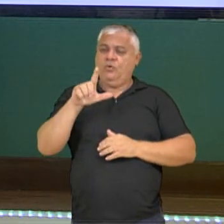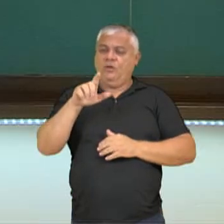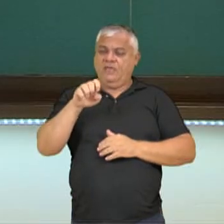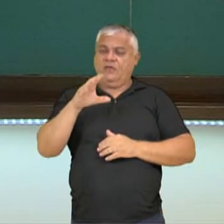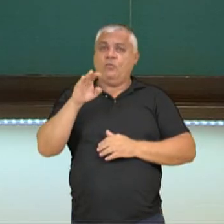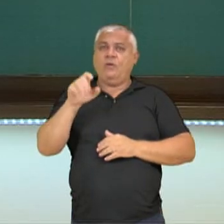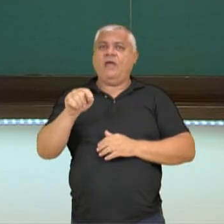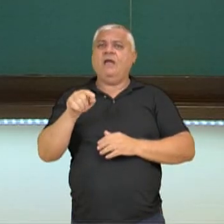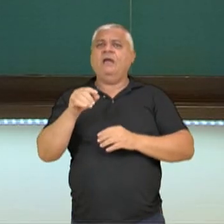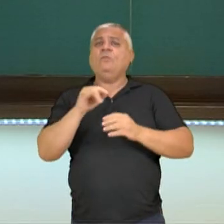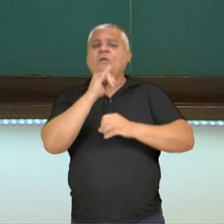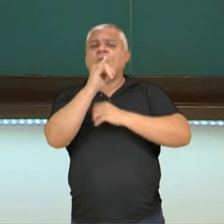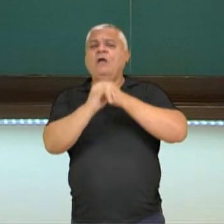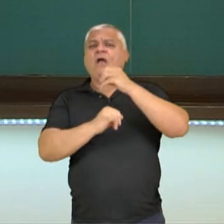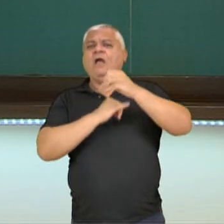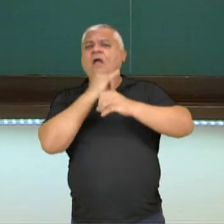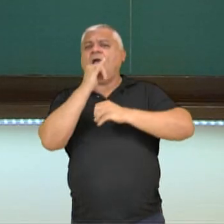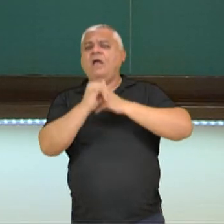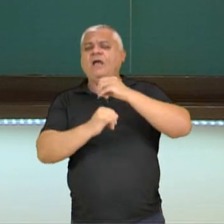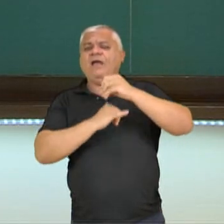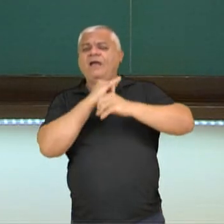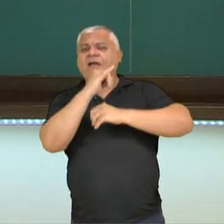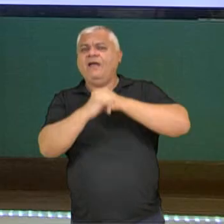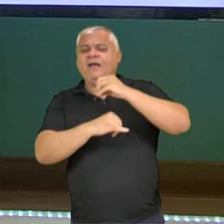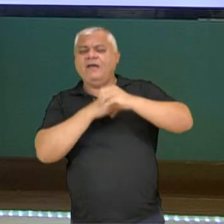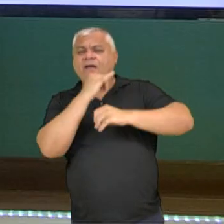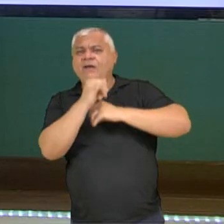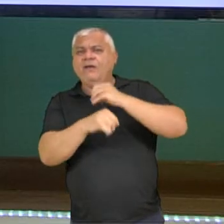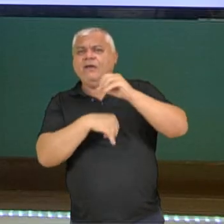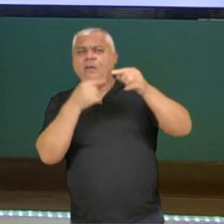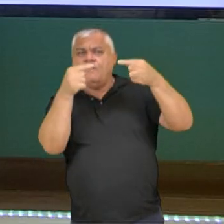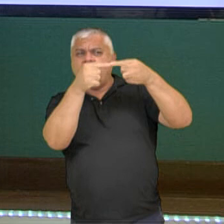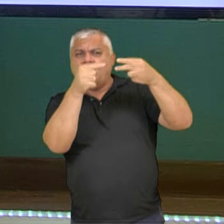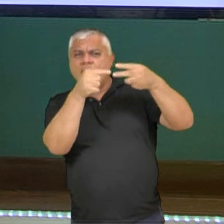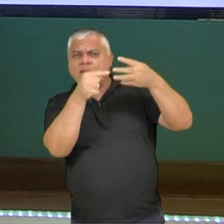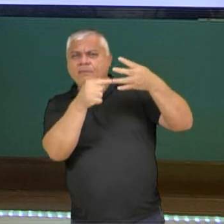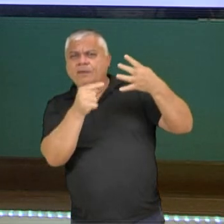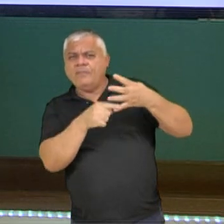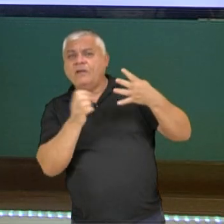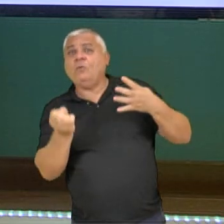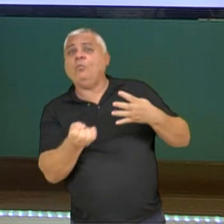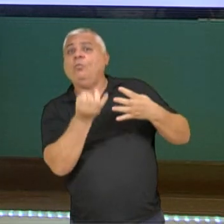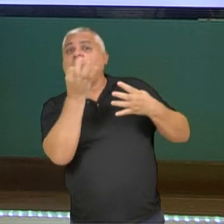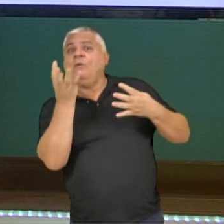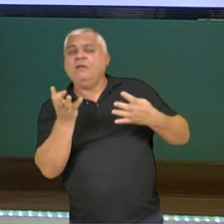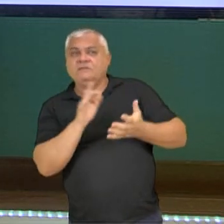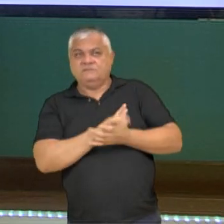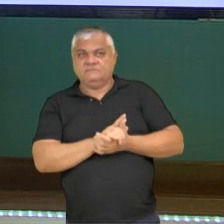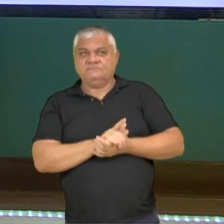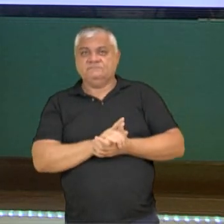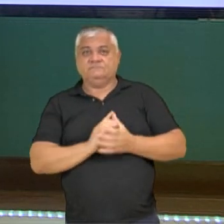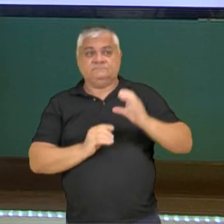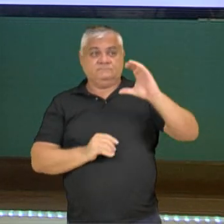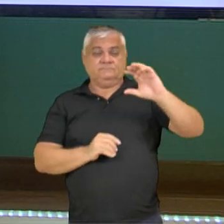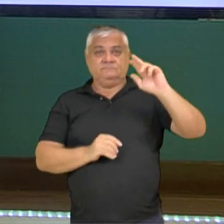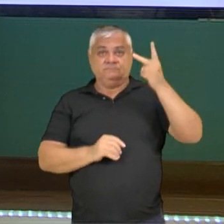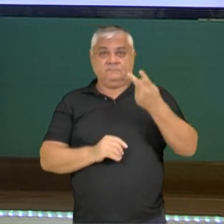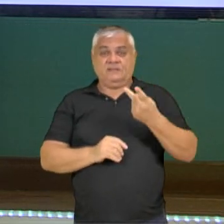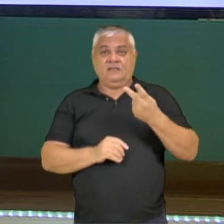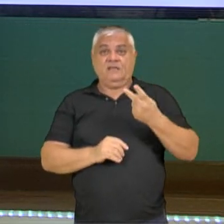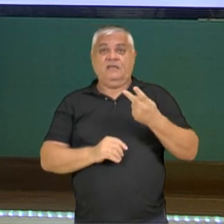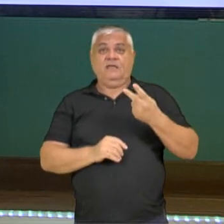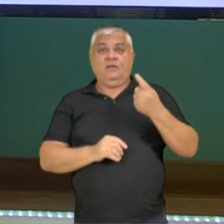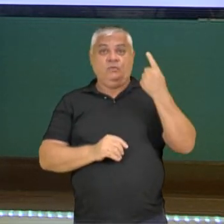que compõem a substância com as suas respectivas quantidades. Observe, o gás metano tem 1 átomo